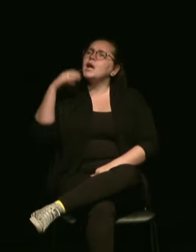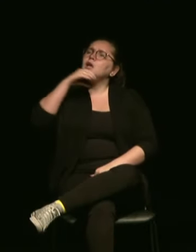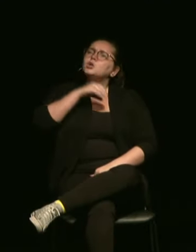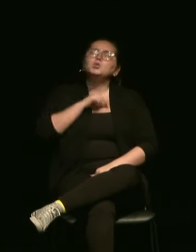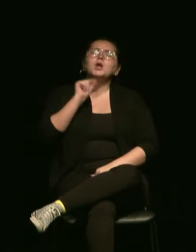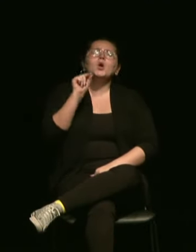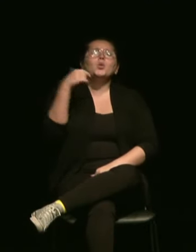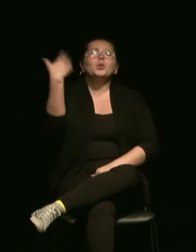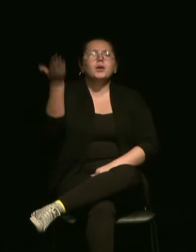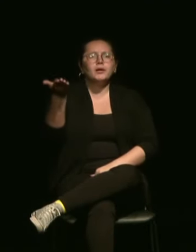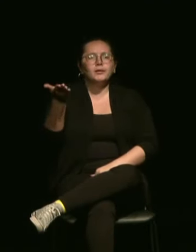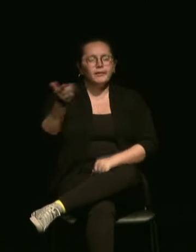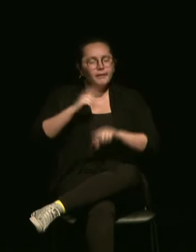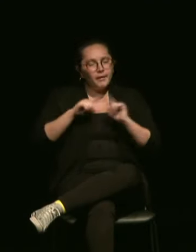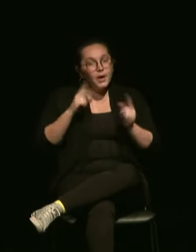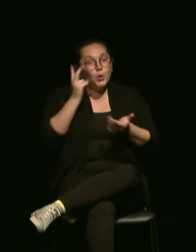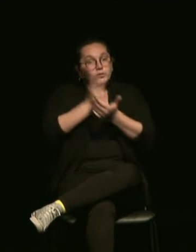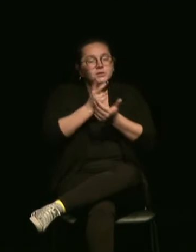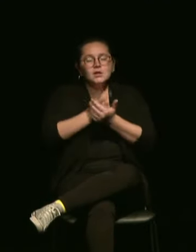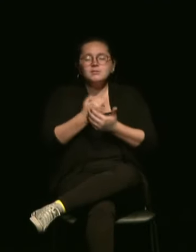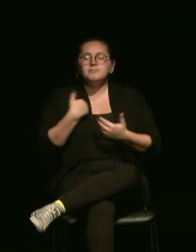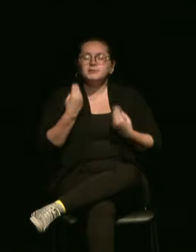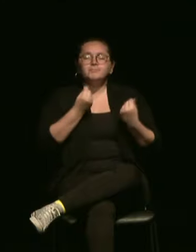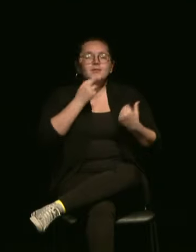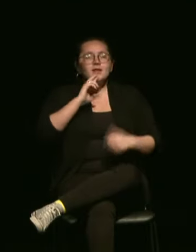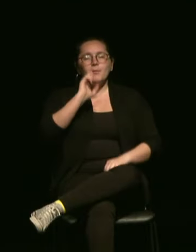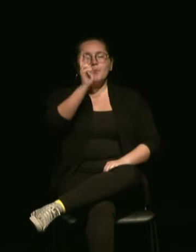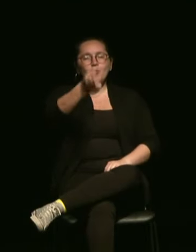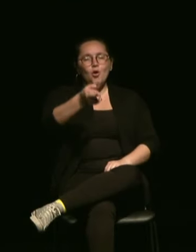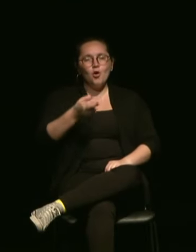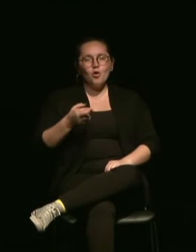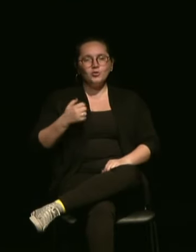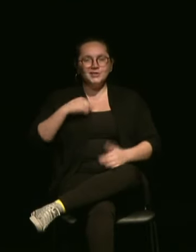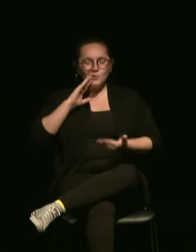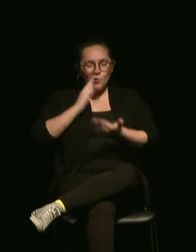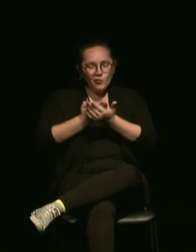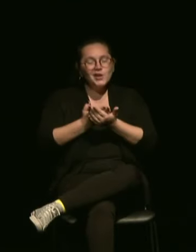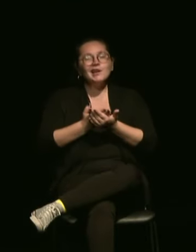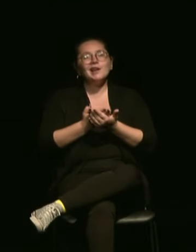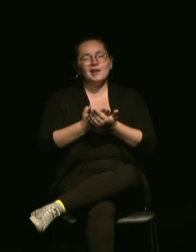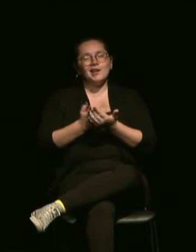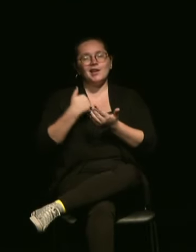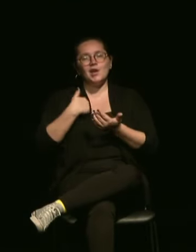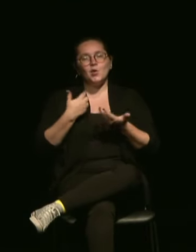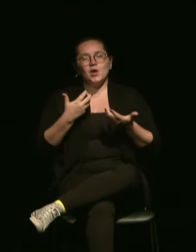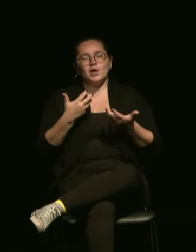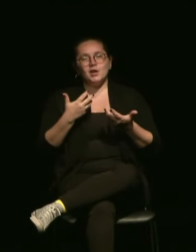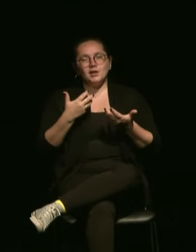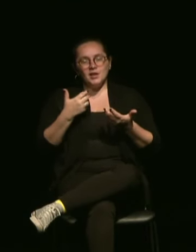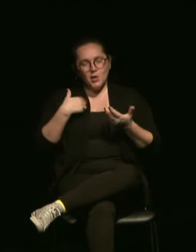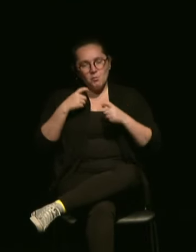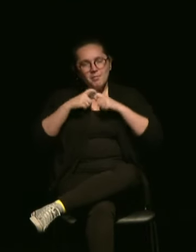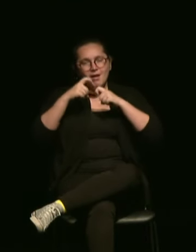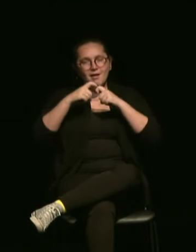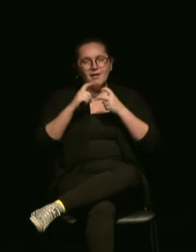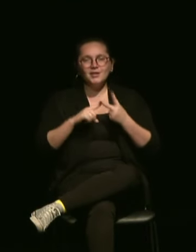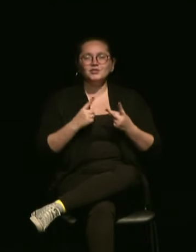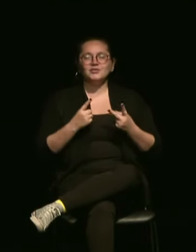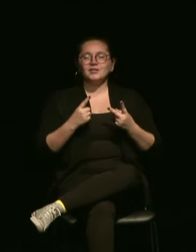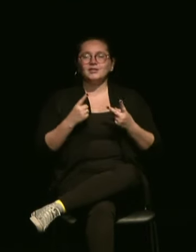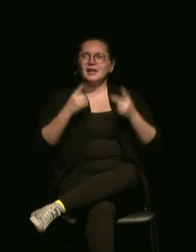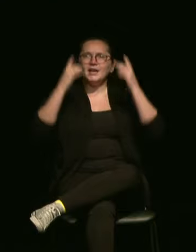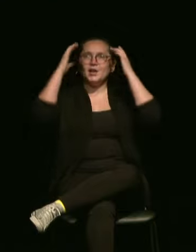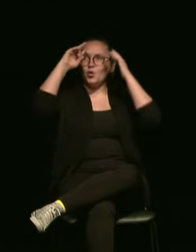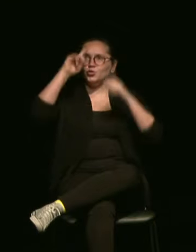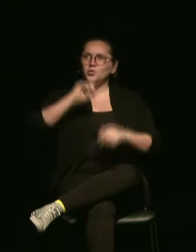crescer? Aí eu sempre tinha uma resposta, assim, muito convicta, eu quero ser médica, eu quero ser... Nem